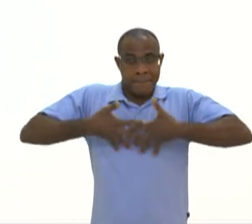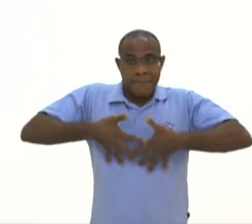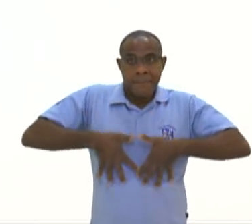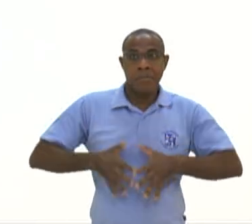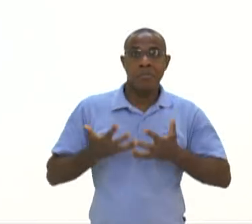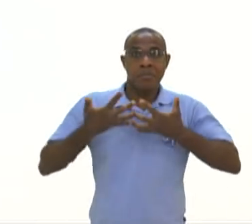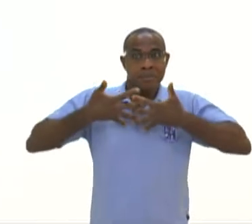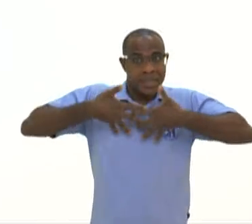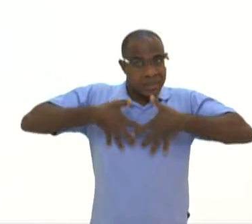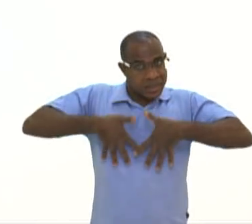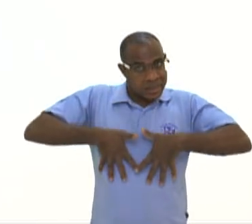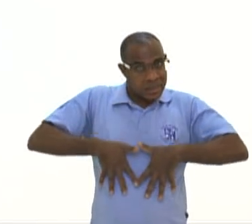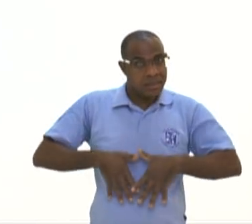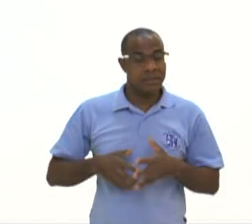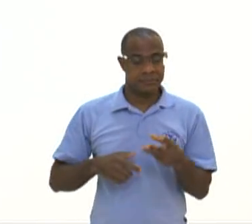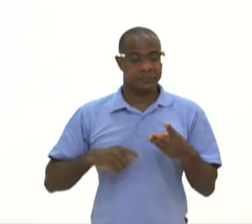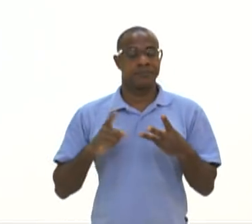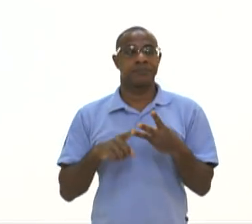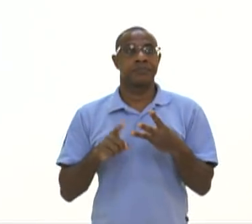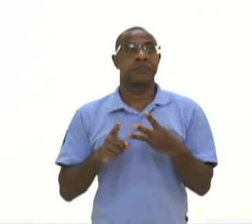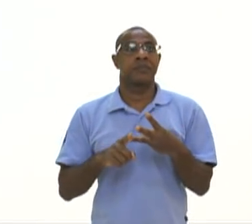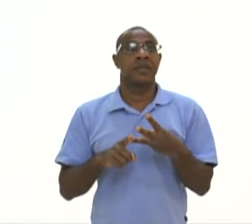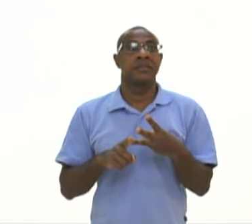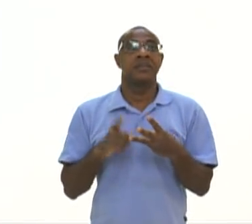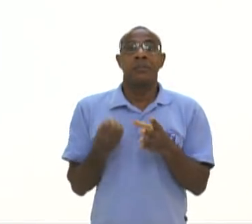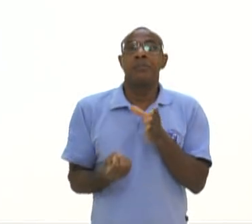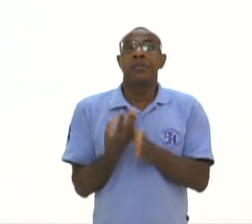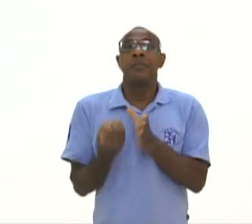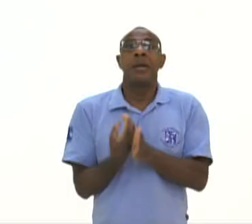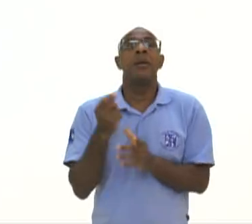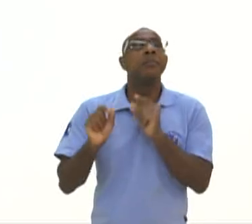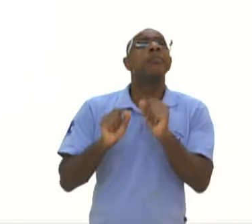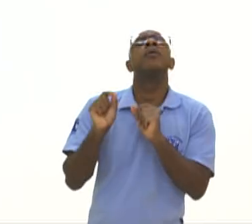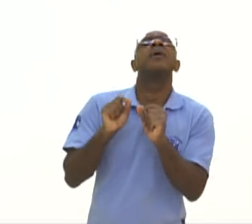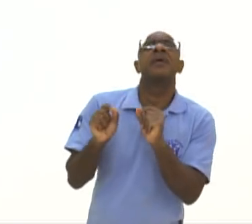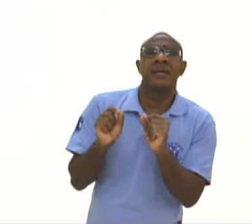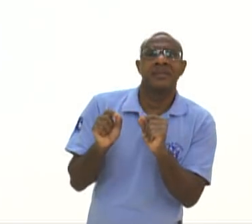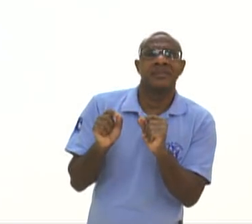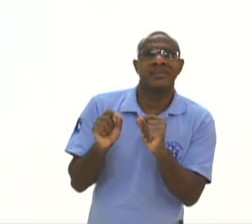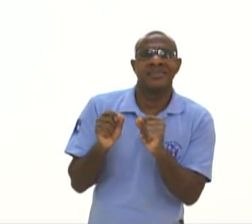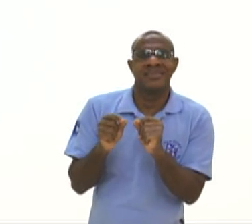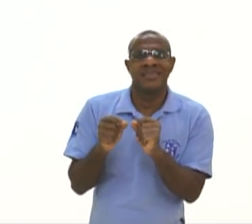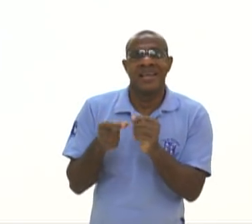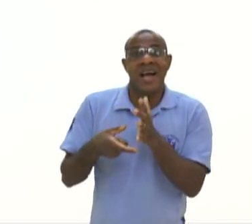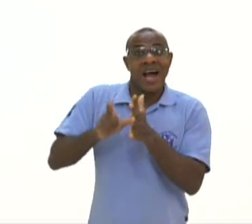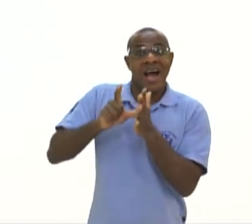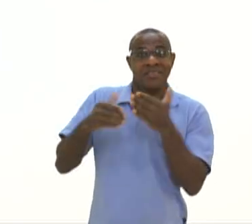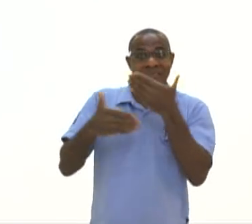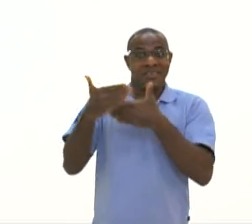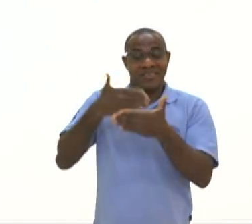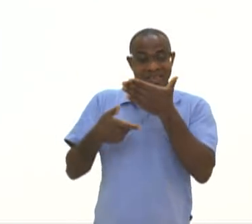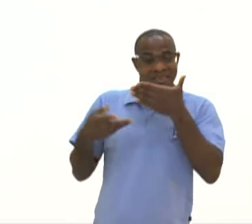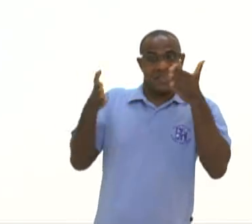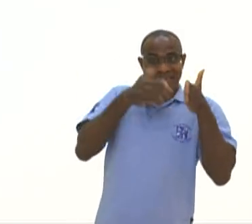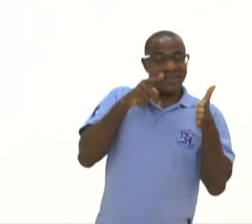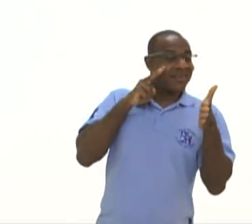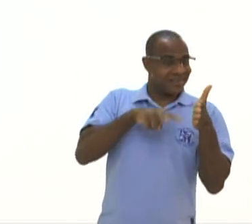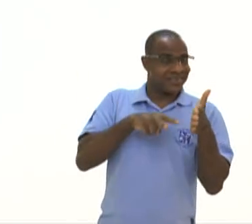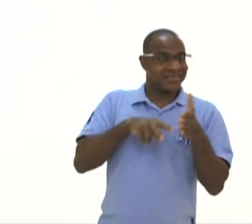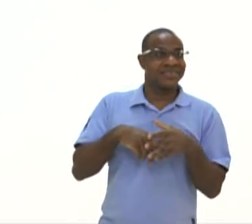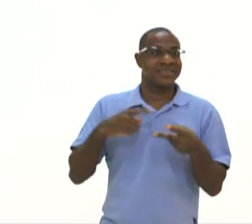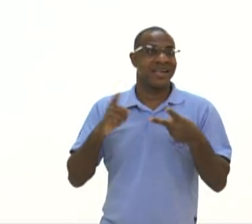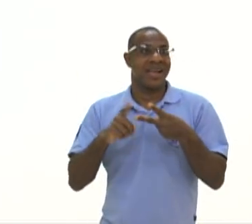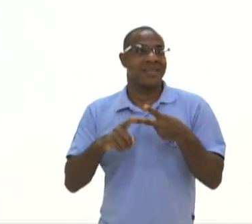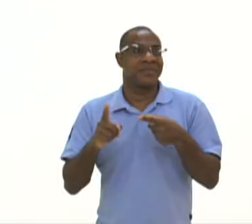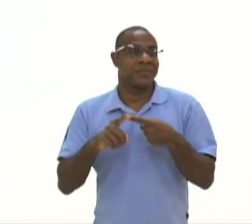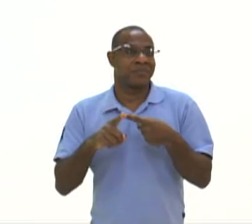químicas. E ele é produzido por quem? Que a gente acabou de ver aqui um pouquinho antes desse slide. Na opção A, pela suprarrenal.